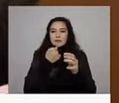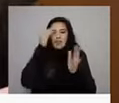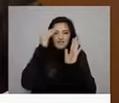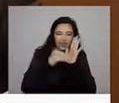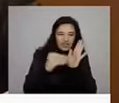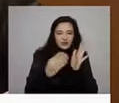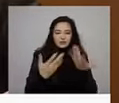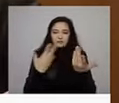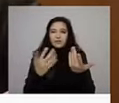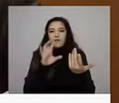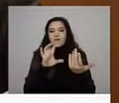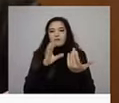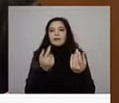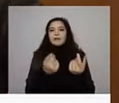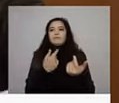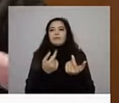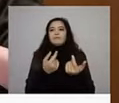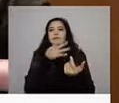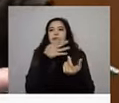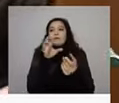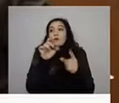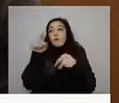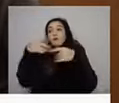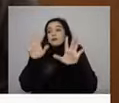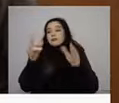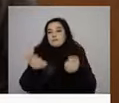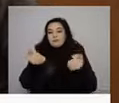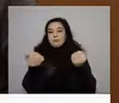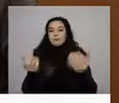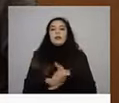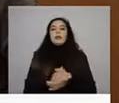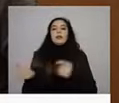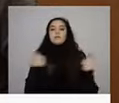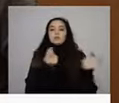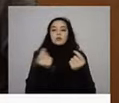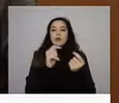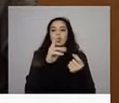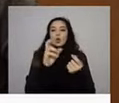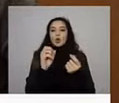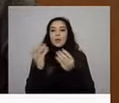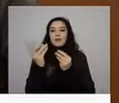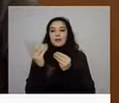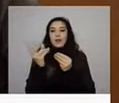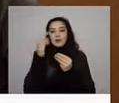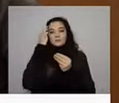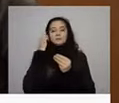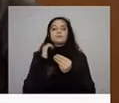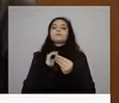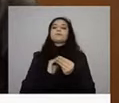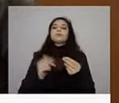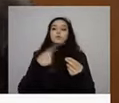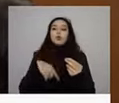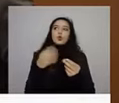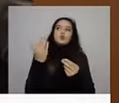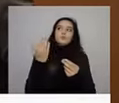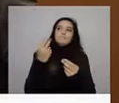falta de melhor expressão. E esta questão, já que estamos a discutir aqui um erro material, nós fomos ver para trás,